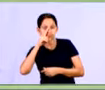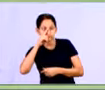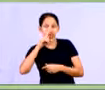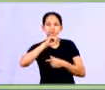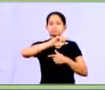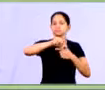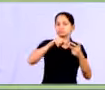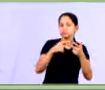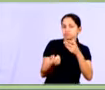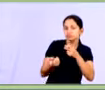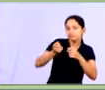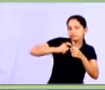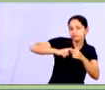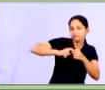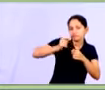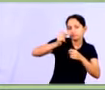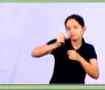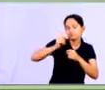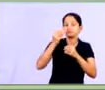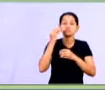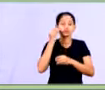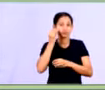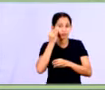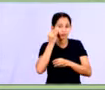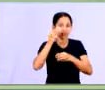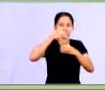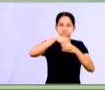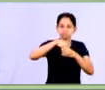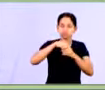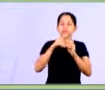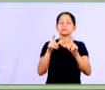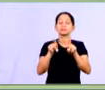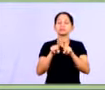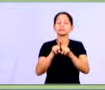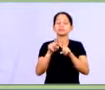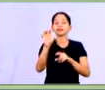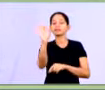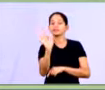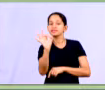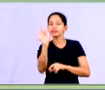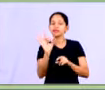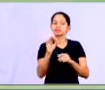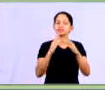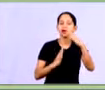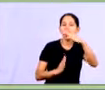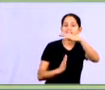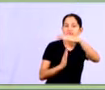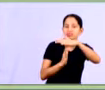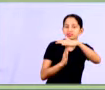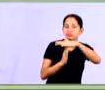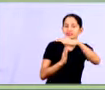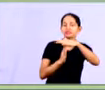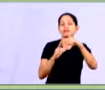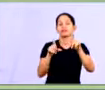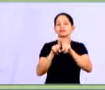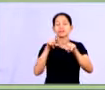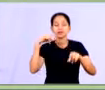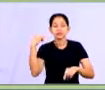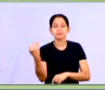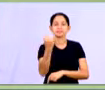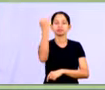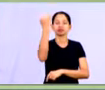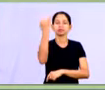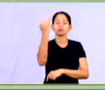e retorno. E vamos ainda compreender o conceito de taxa mínima de atratividade e sua importância para o profissional